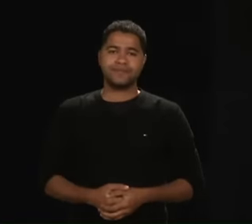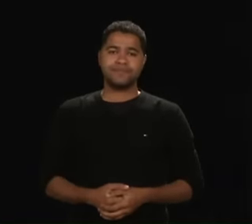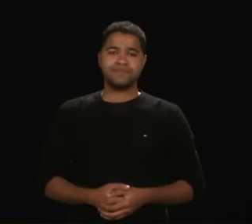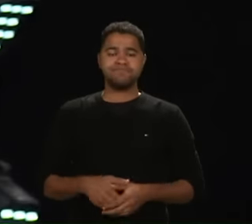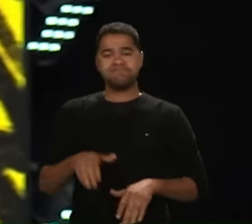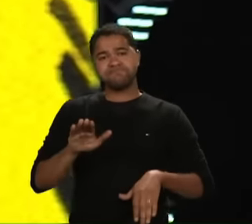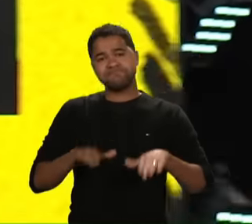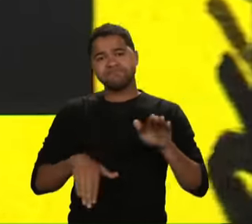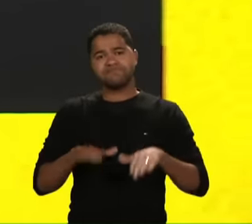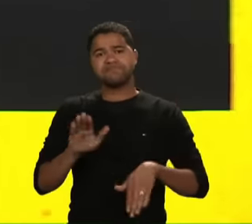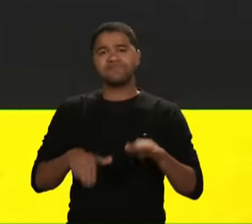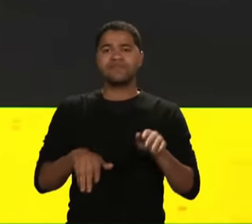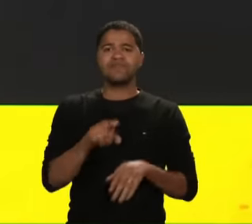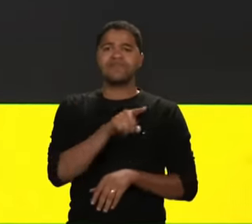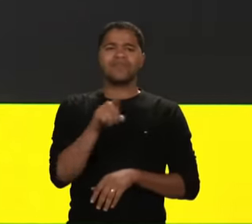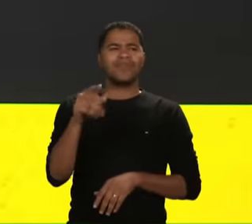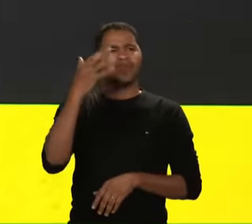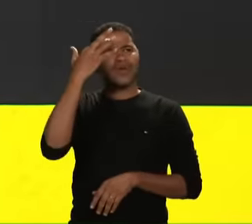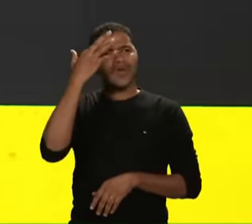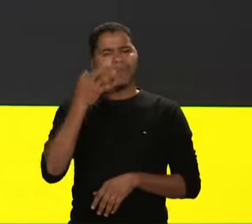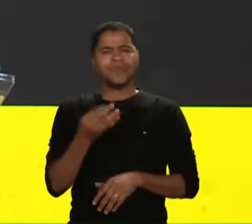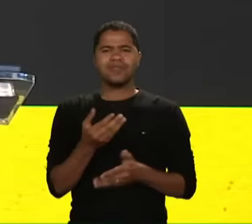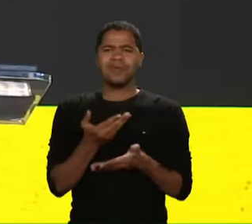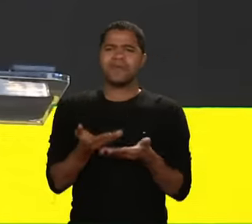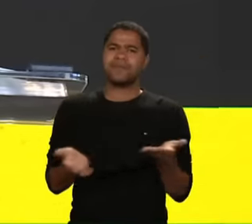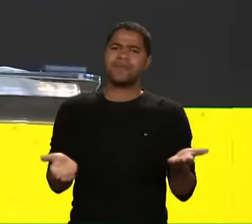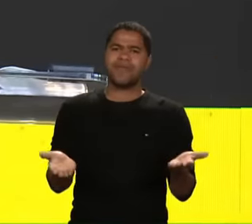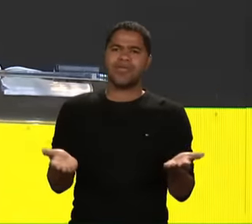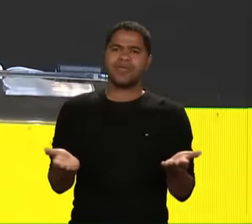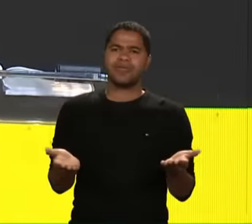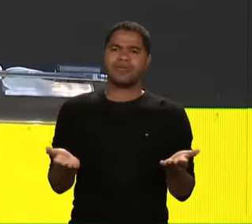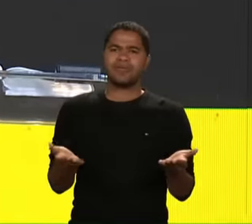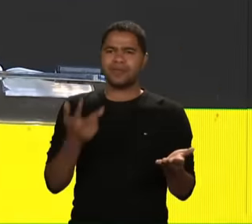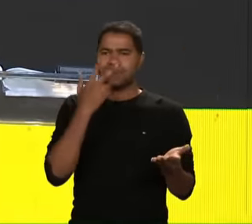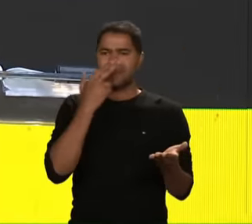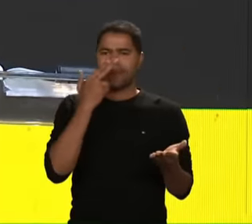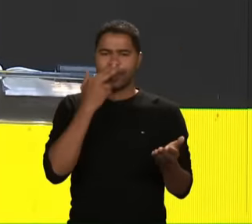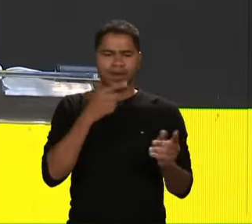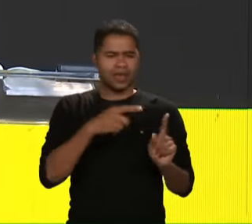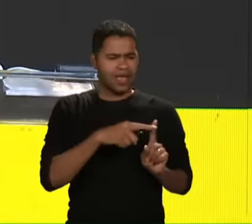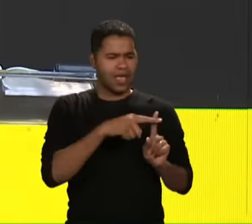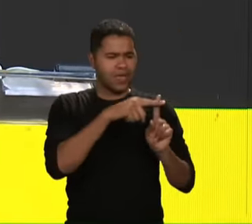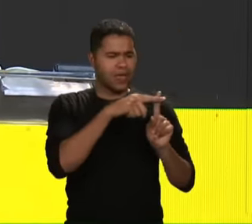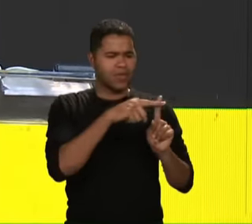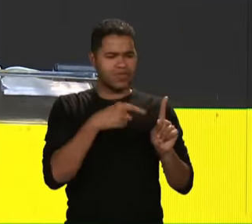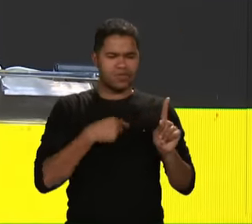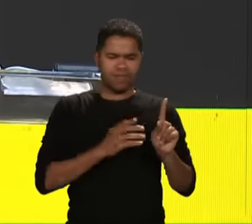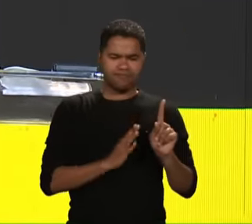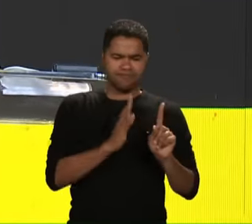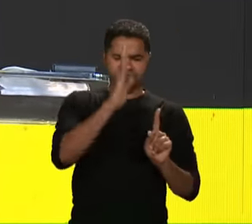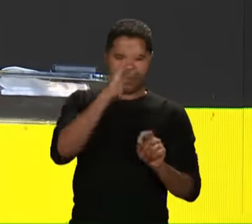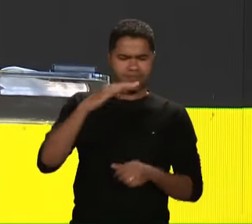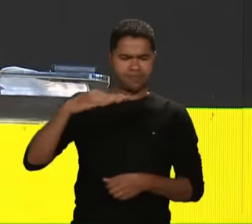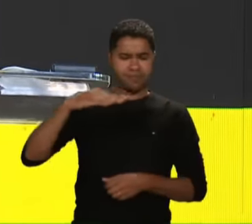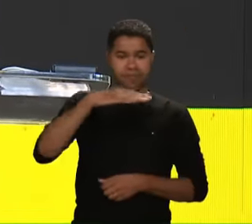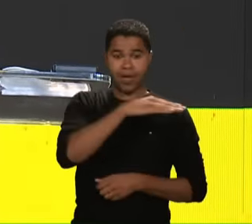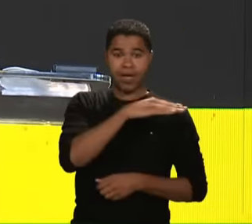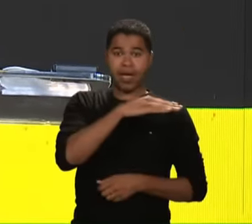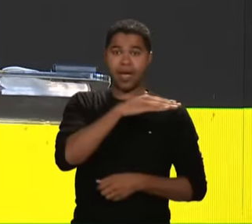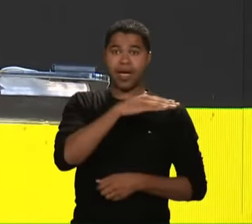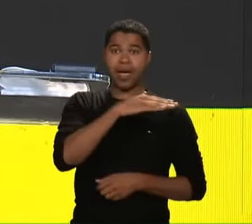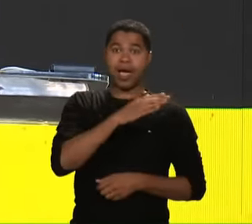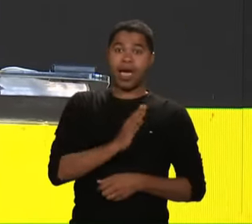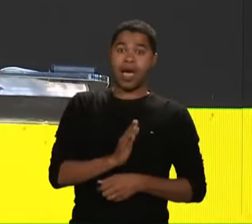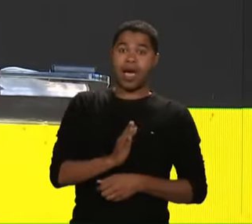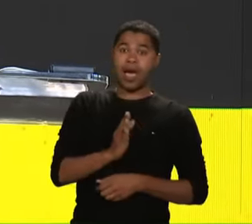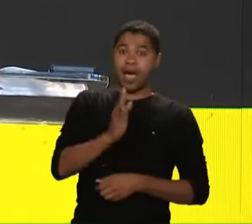Muitas vezes você perde a compreensão que a cruz tem haste vertical e horizontal. A horizontal nos